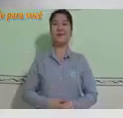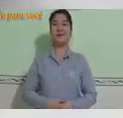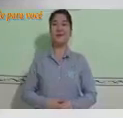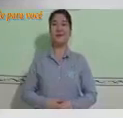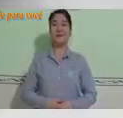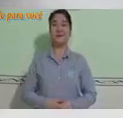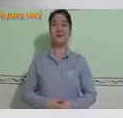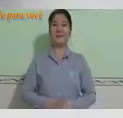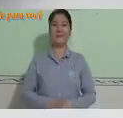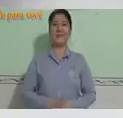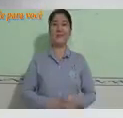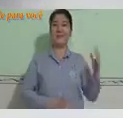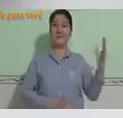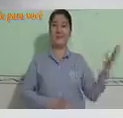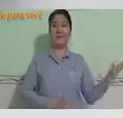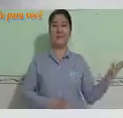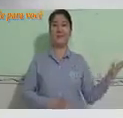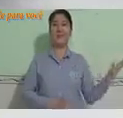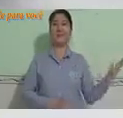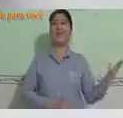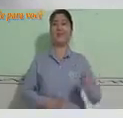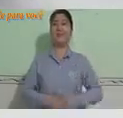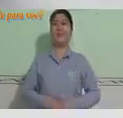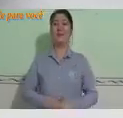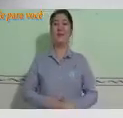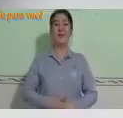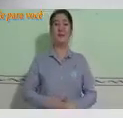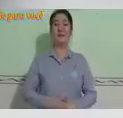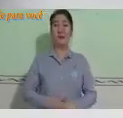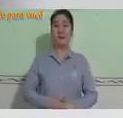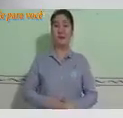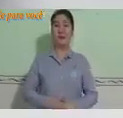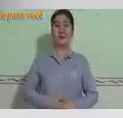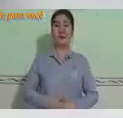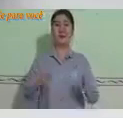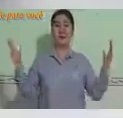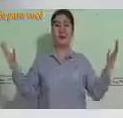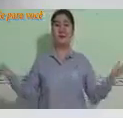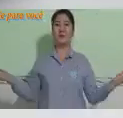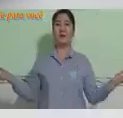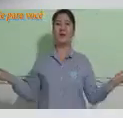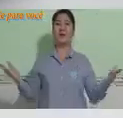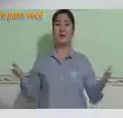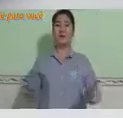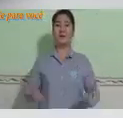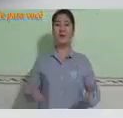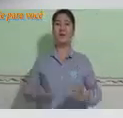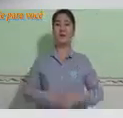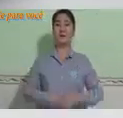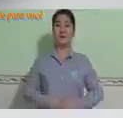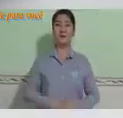Porém, passar a fumar apenas este tipo de cigarro pode não ser o suficiente para parar de fumar, pois o vício